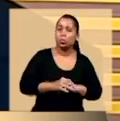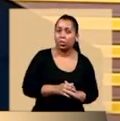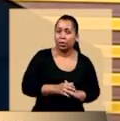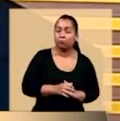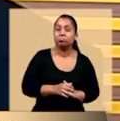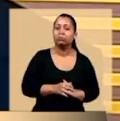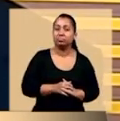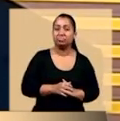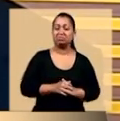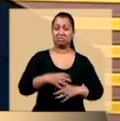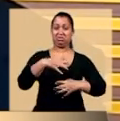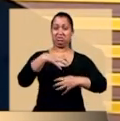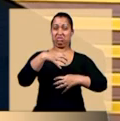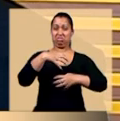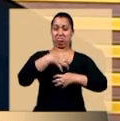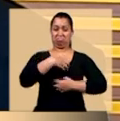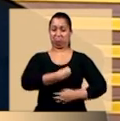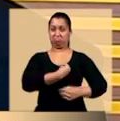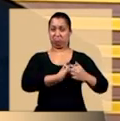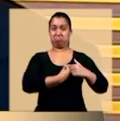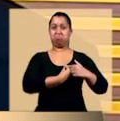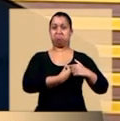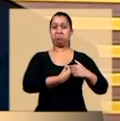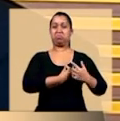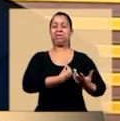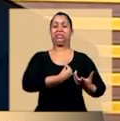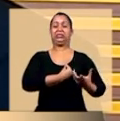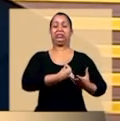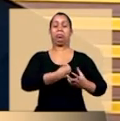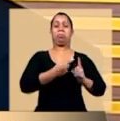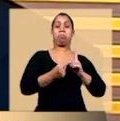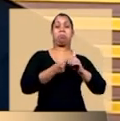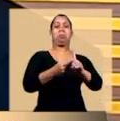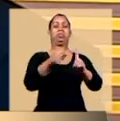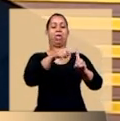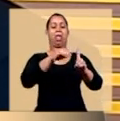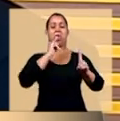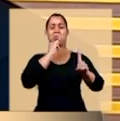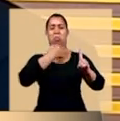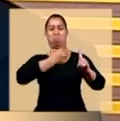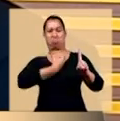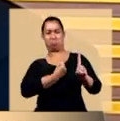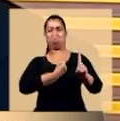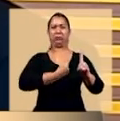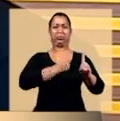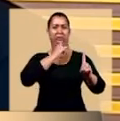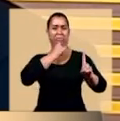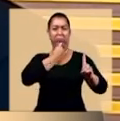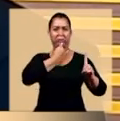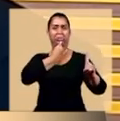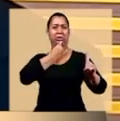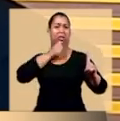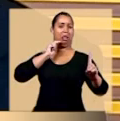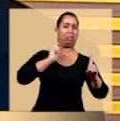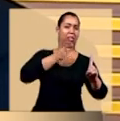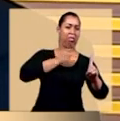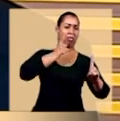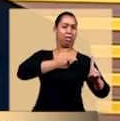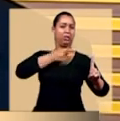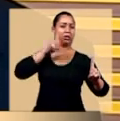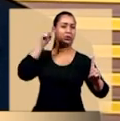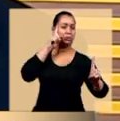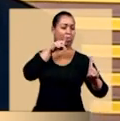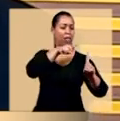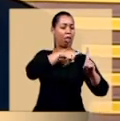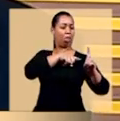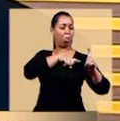de condutas que expõem a vítima a uma humilhação, constrangimento, e isso é repetido.